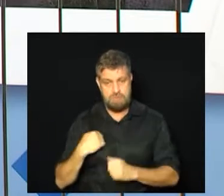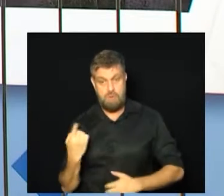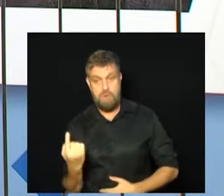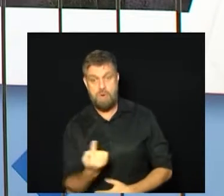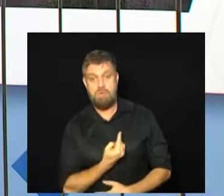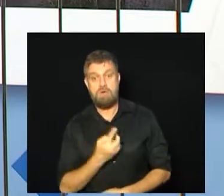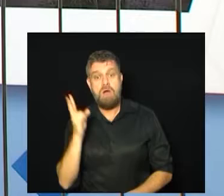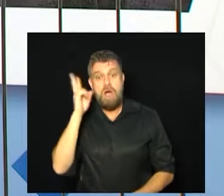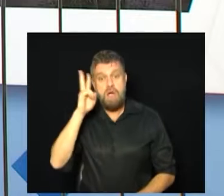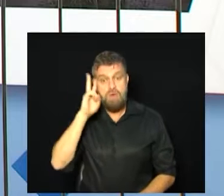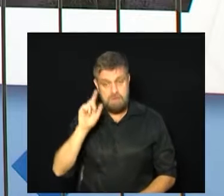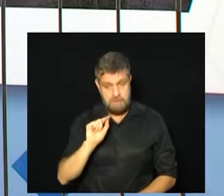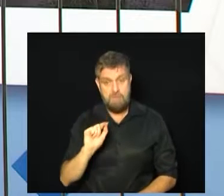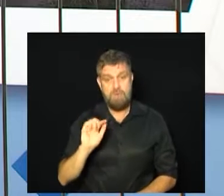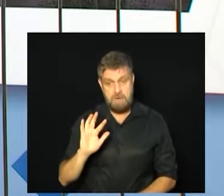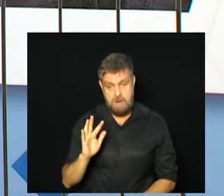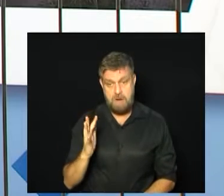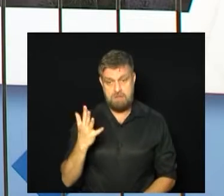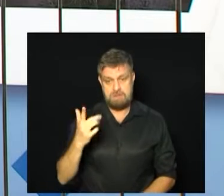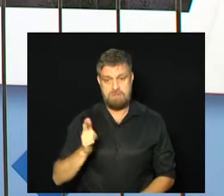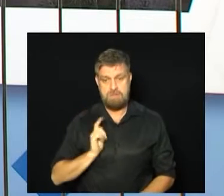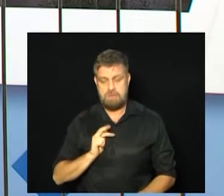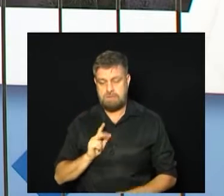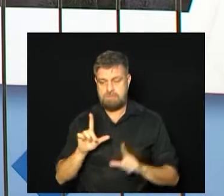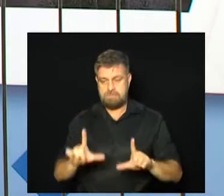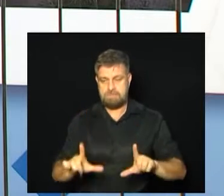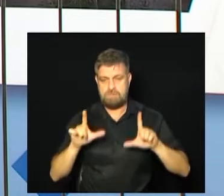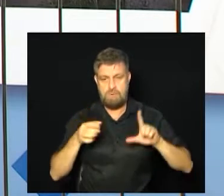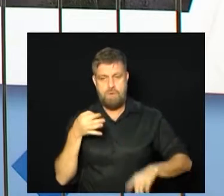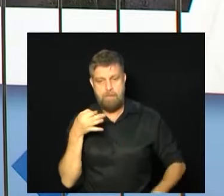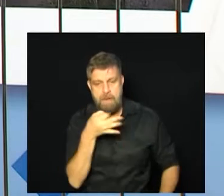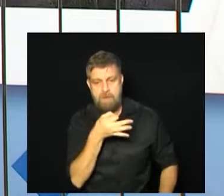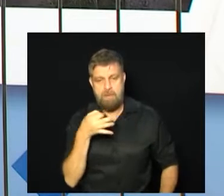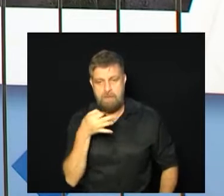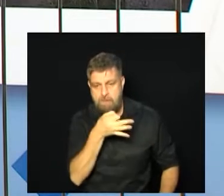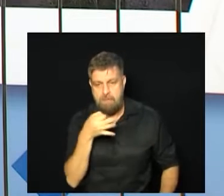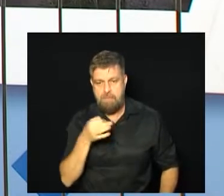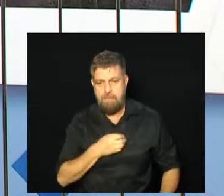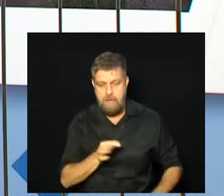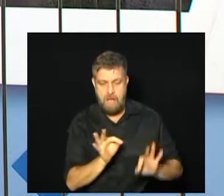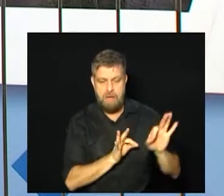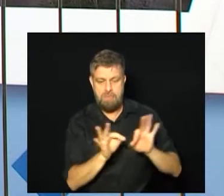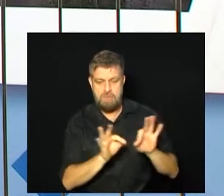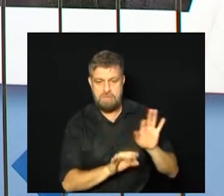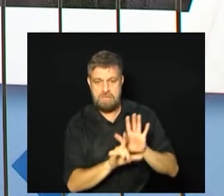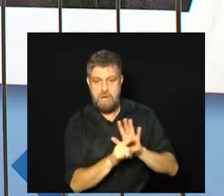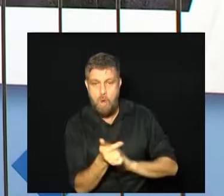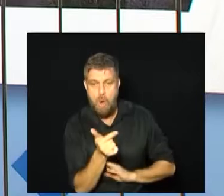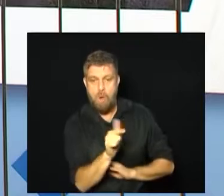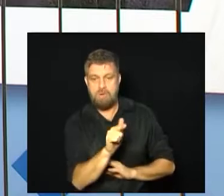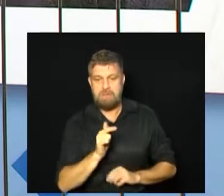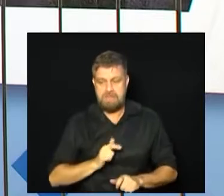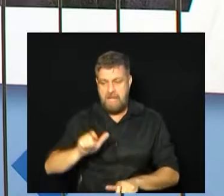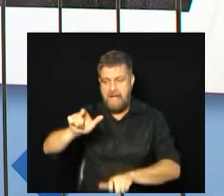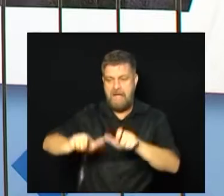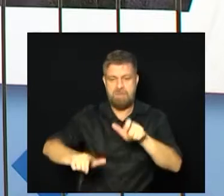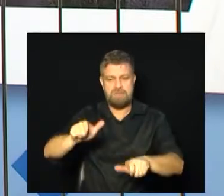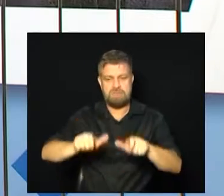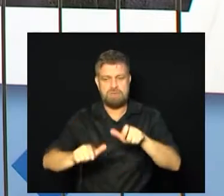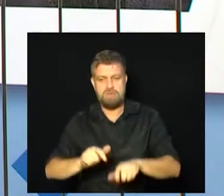Eu lembro do que aconteceu, eu já tinha subido na tribuna 2 outras vezes para discutir outros projetos. O tempo todo o pessoal